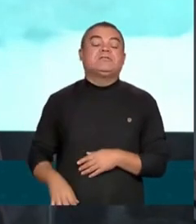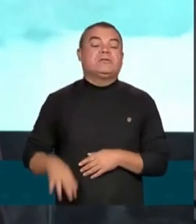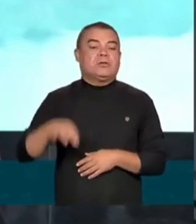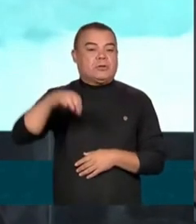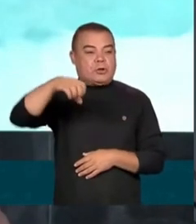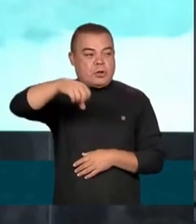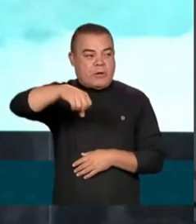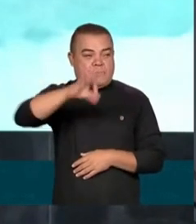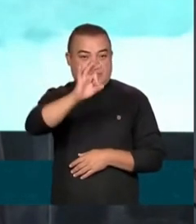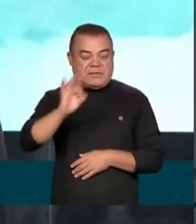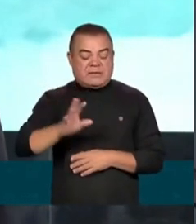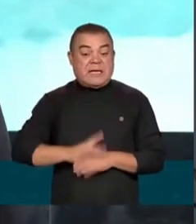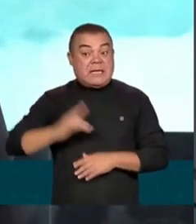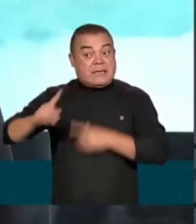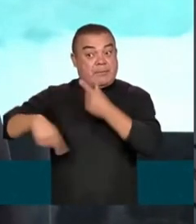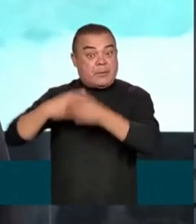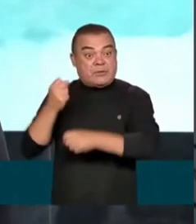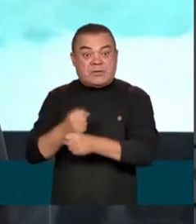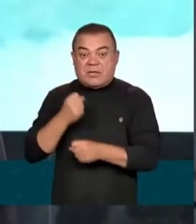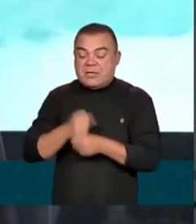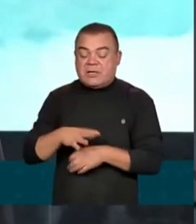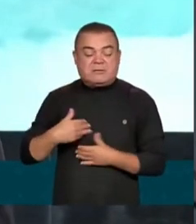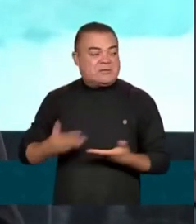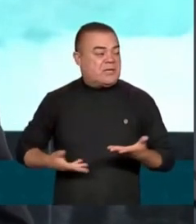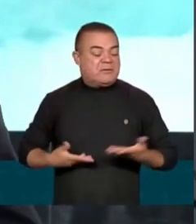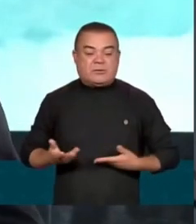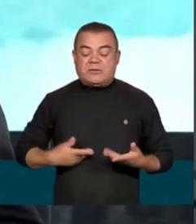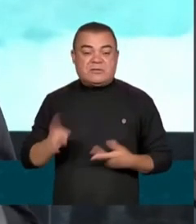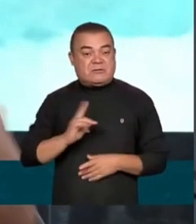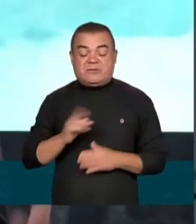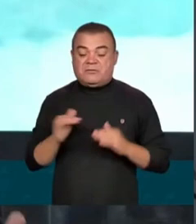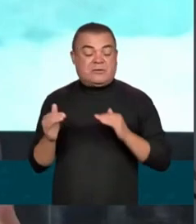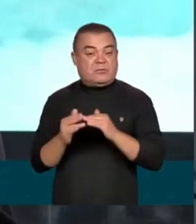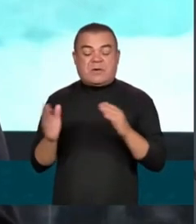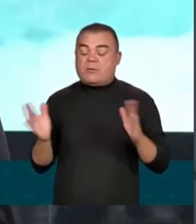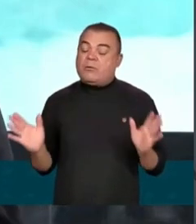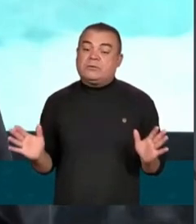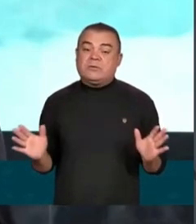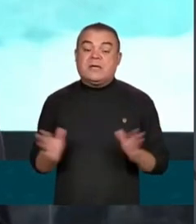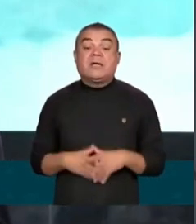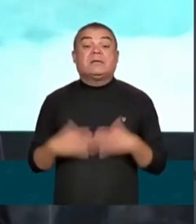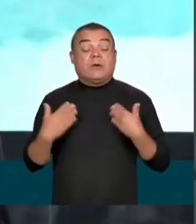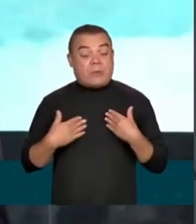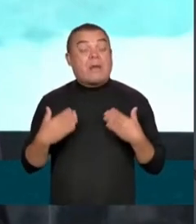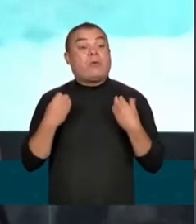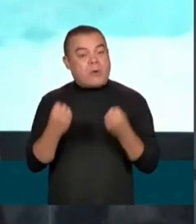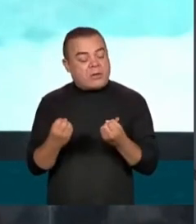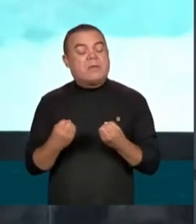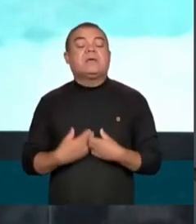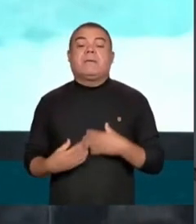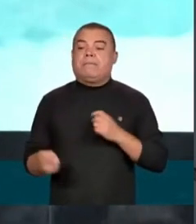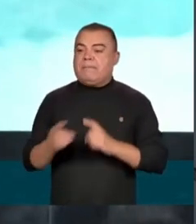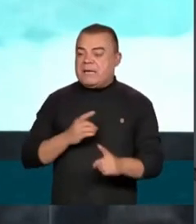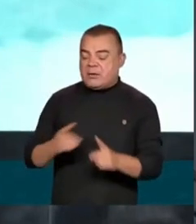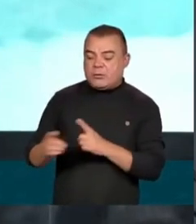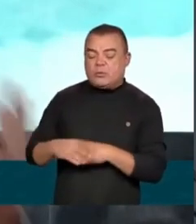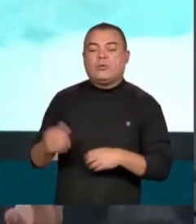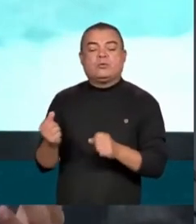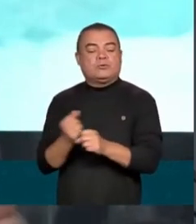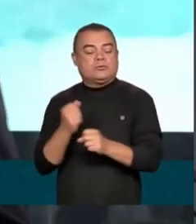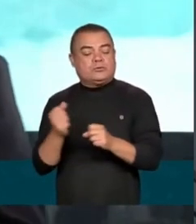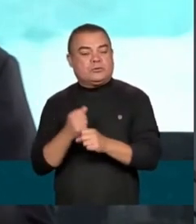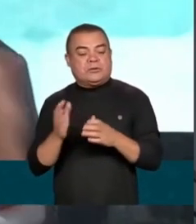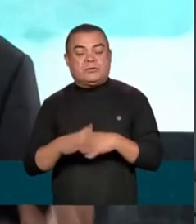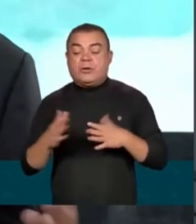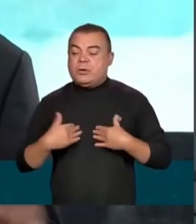depois de anos que seguidores não tiveram qualquer tipo de acordo com acordo muito bem construído no diálogo né todo